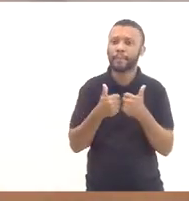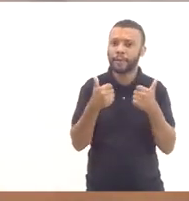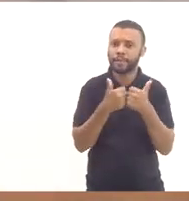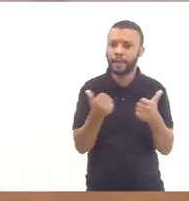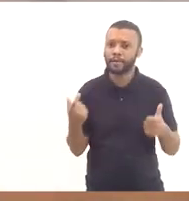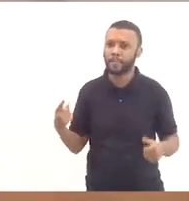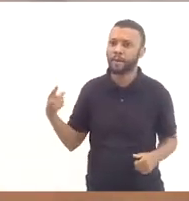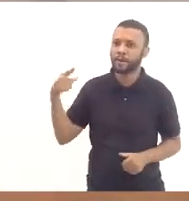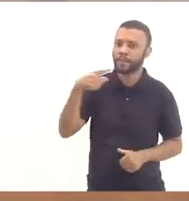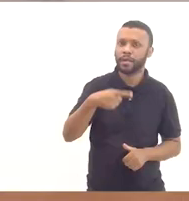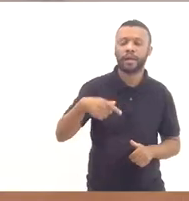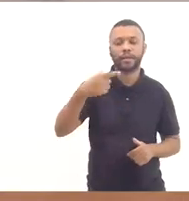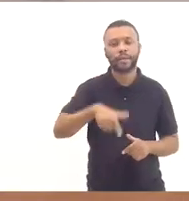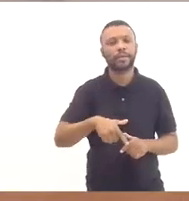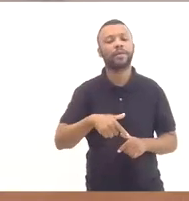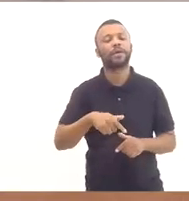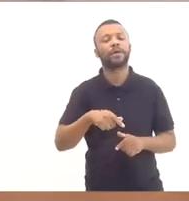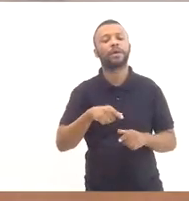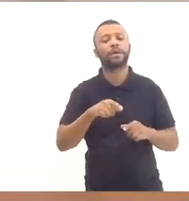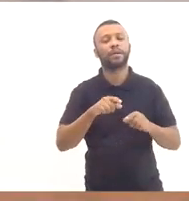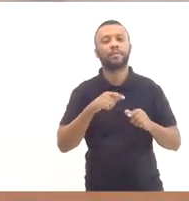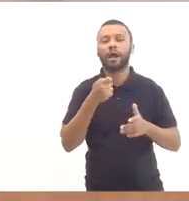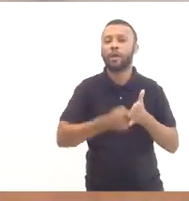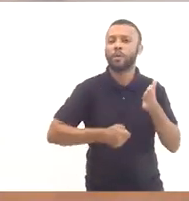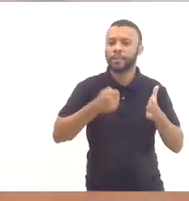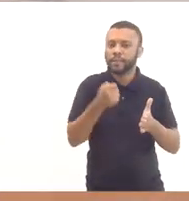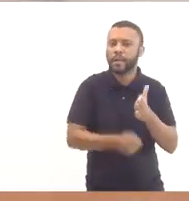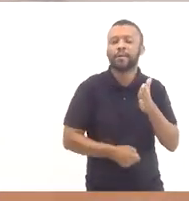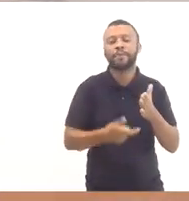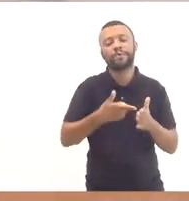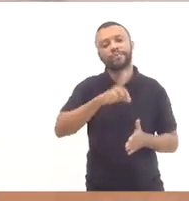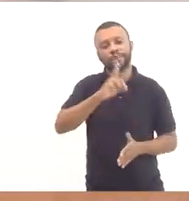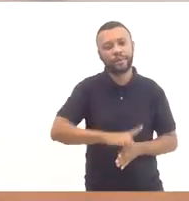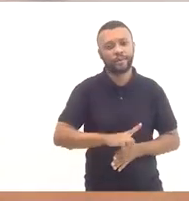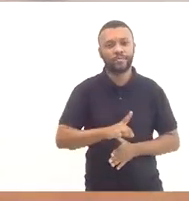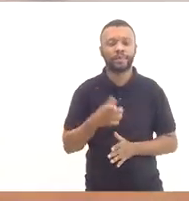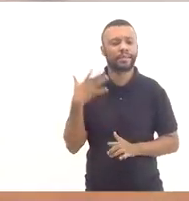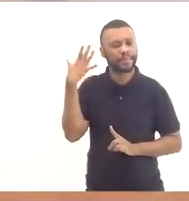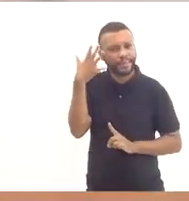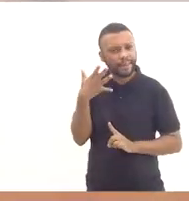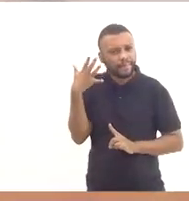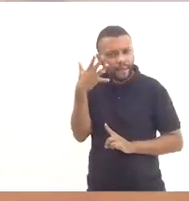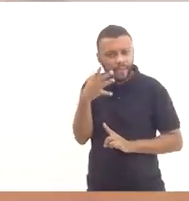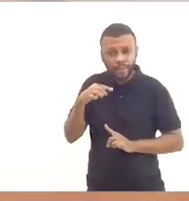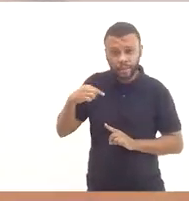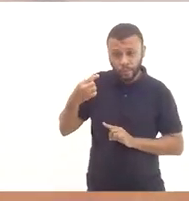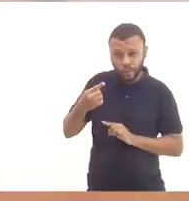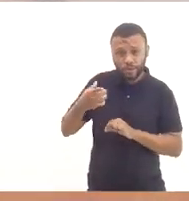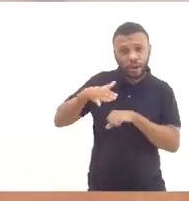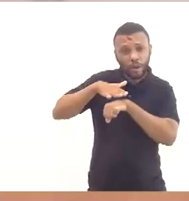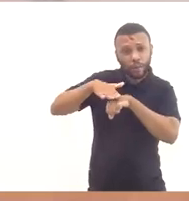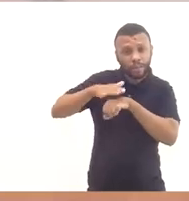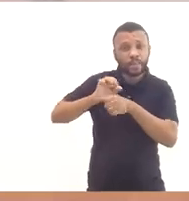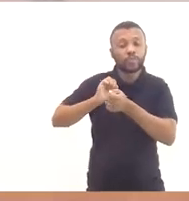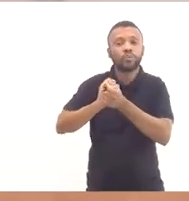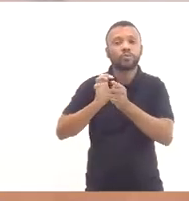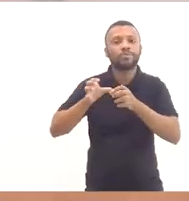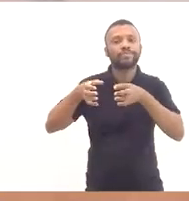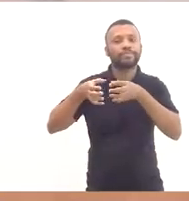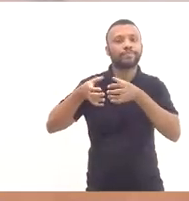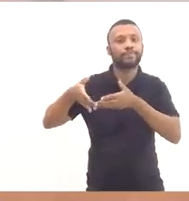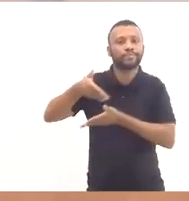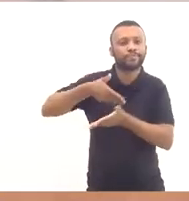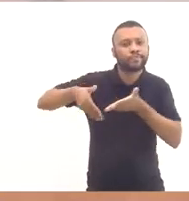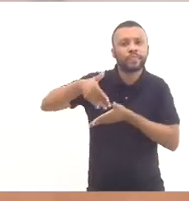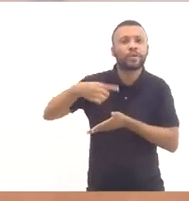direito esse evento que eu sou só fazendo aqui a gente tem que conversar depois com a sua equipe porque a gente